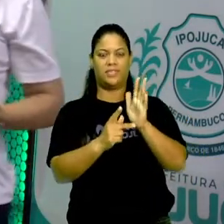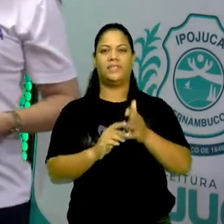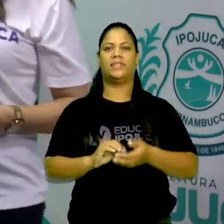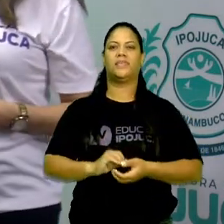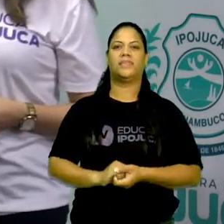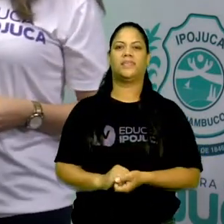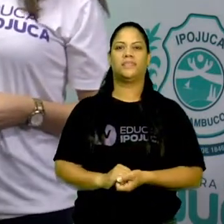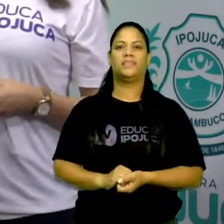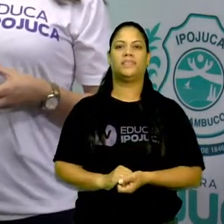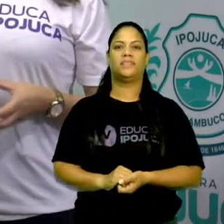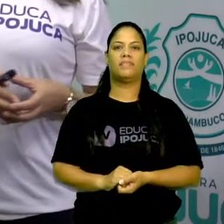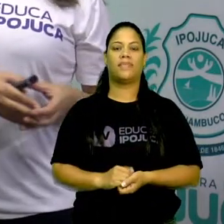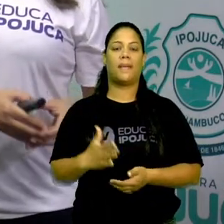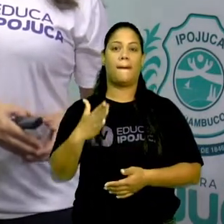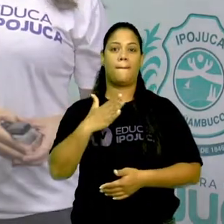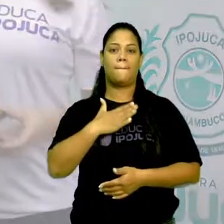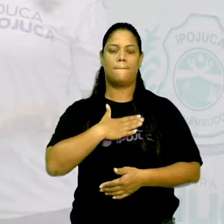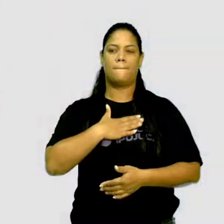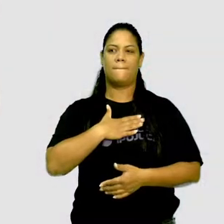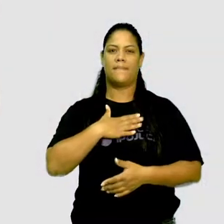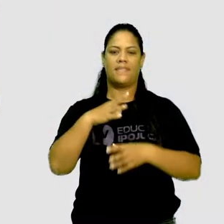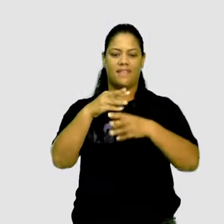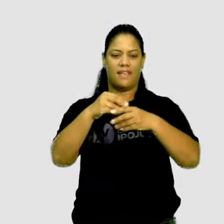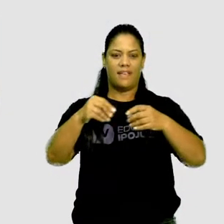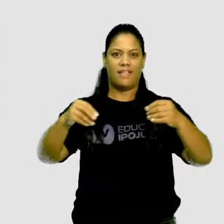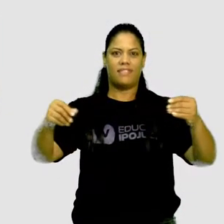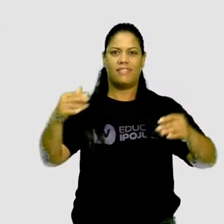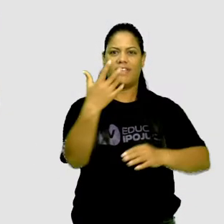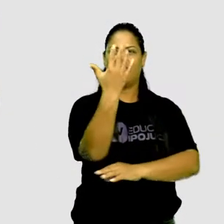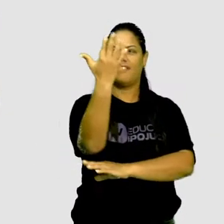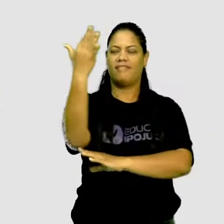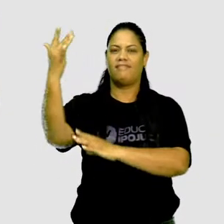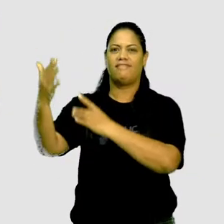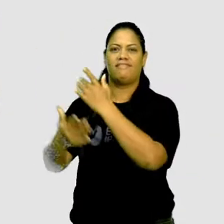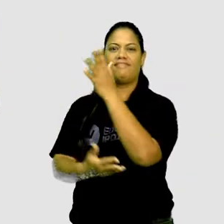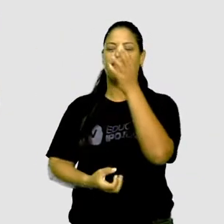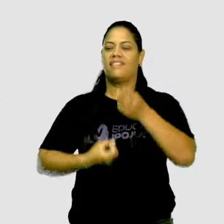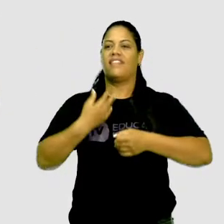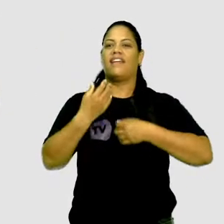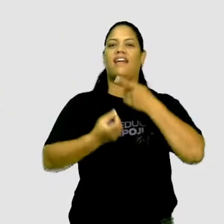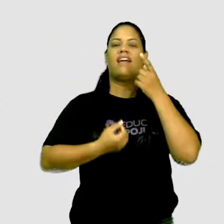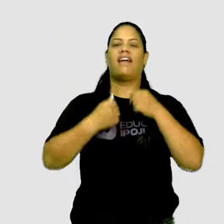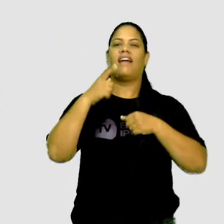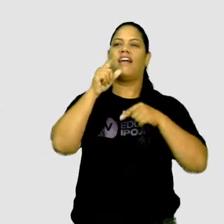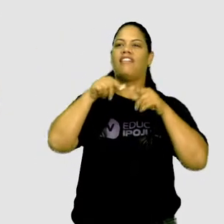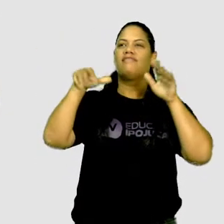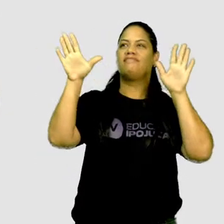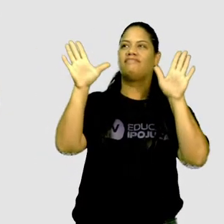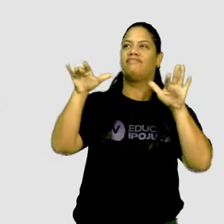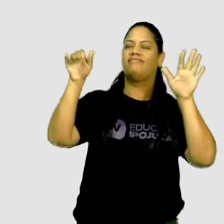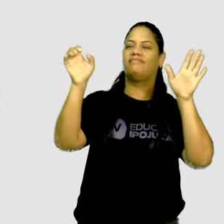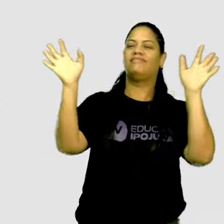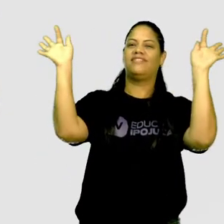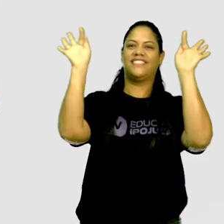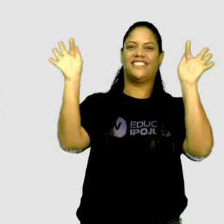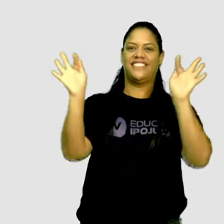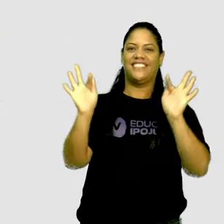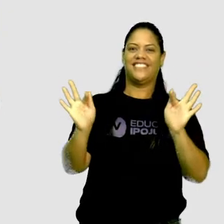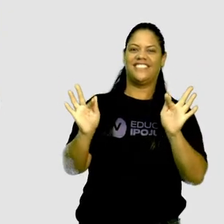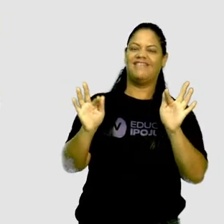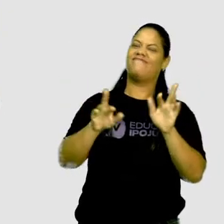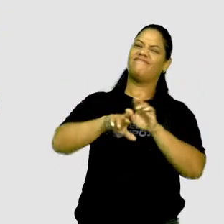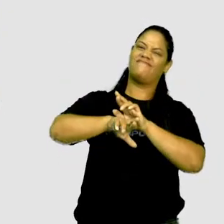Gonçalves Dias. Minha terra tem palmeiras, onde canta o sabiá. As aves que aqui